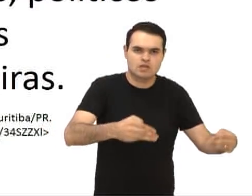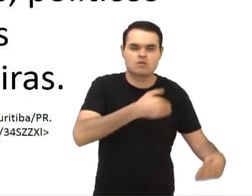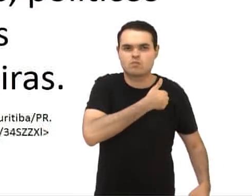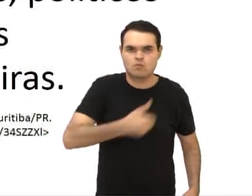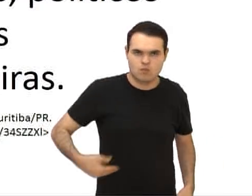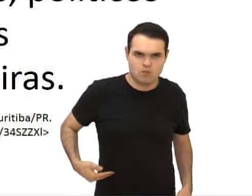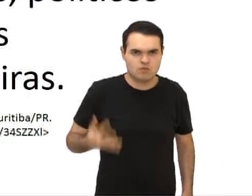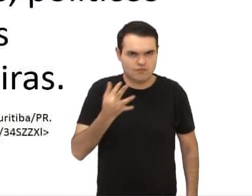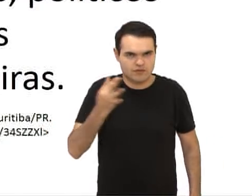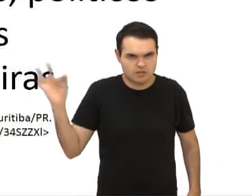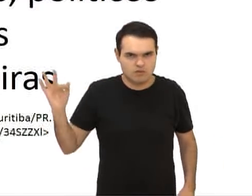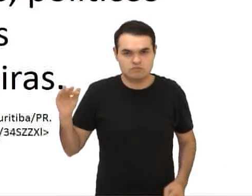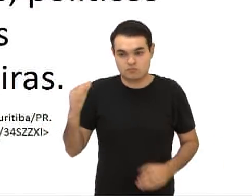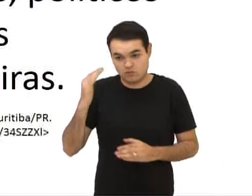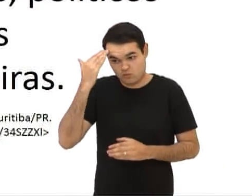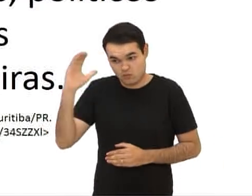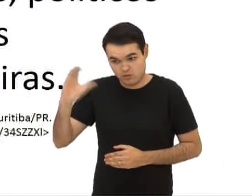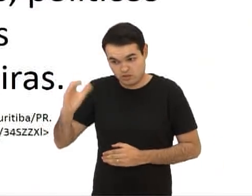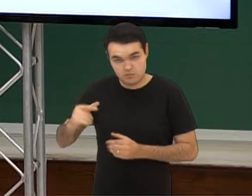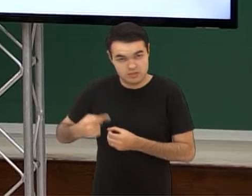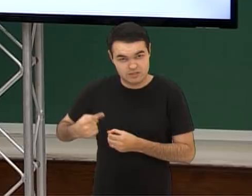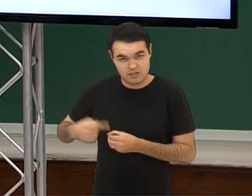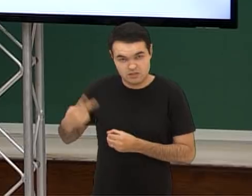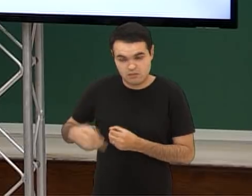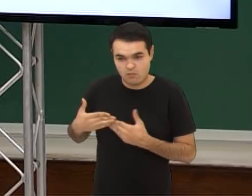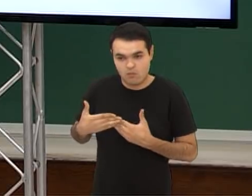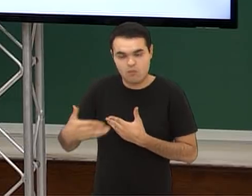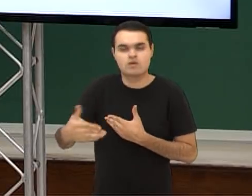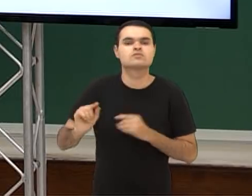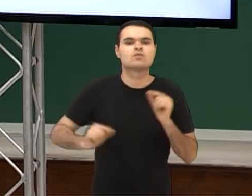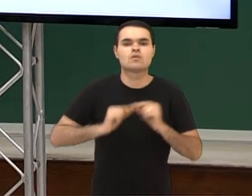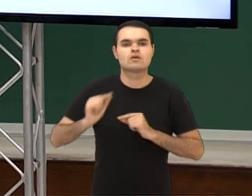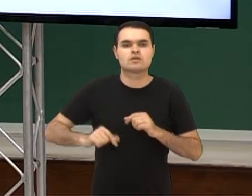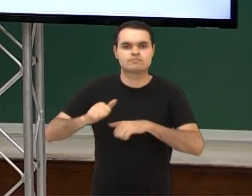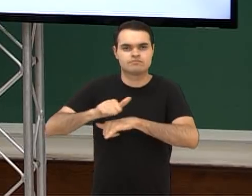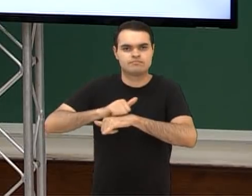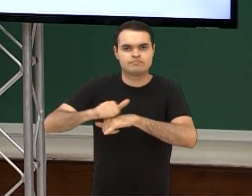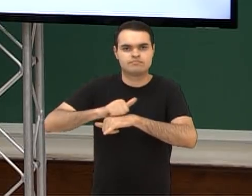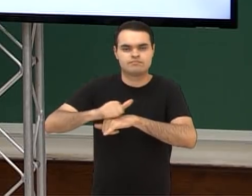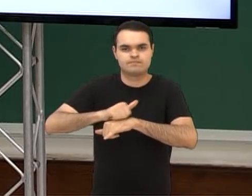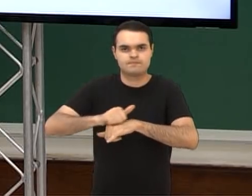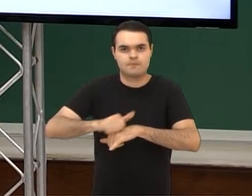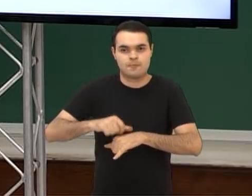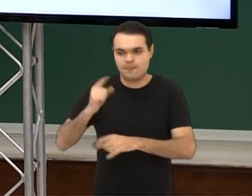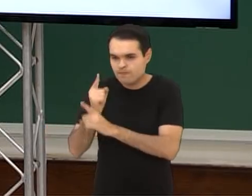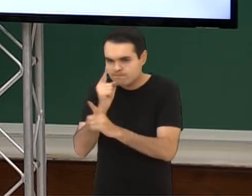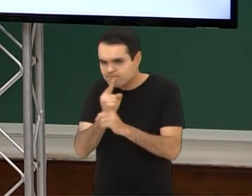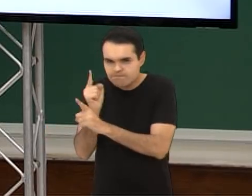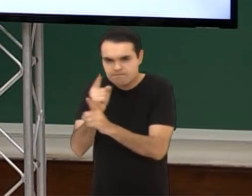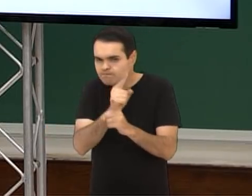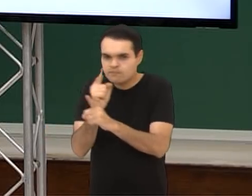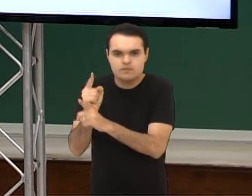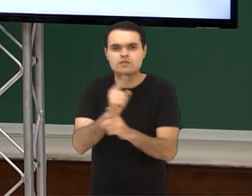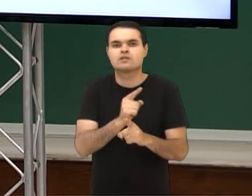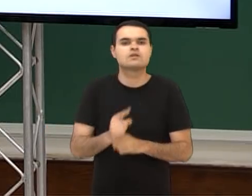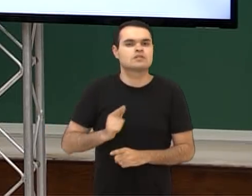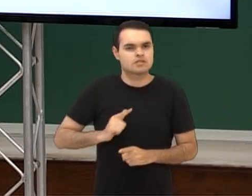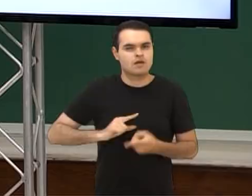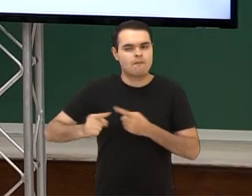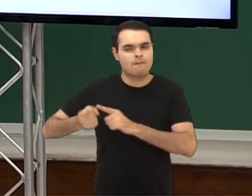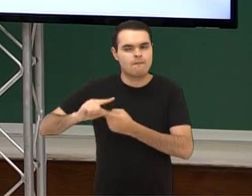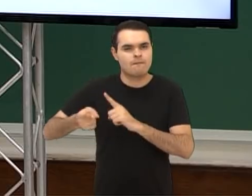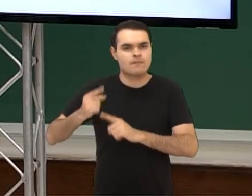a partir de Curitiba, iniciaram a Operação Lava Jato. Descobriram um grande esquema